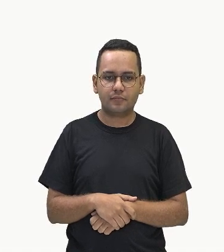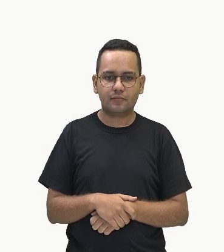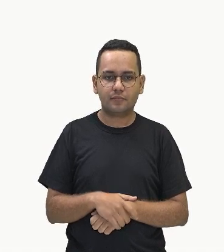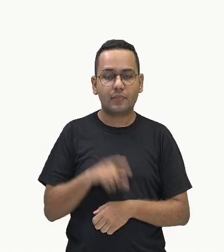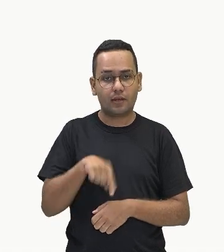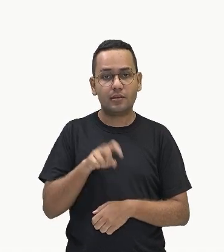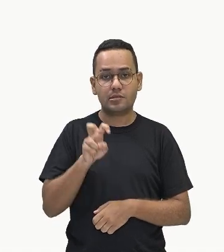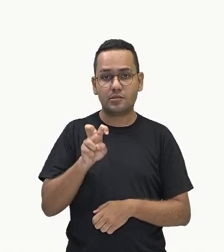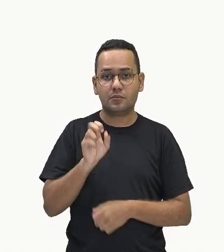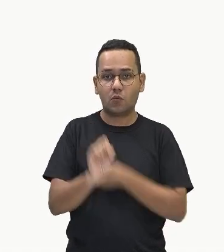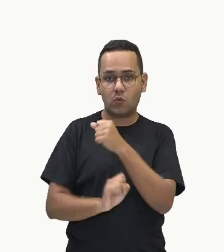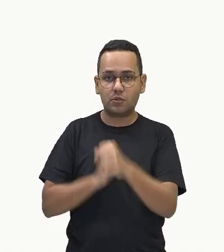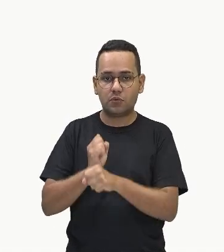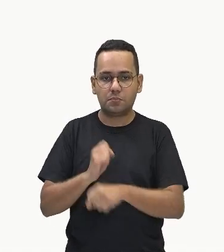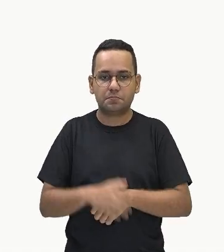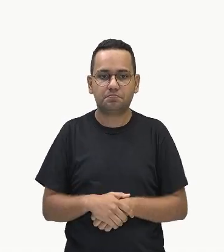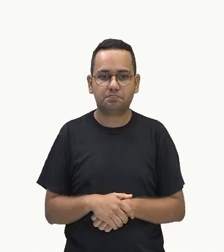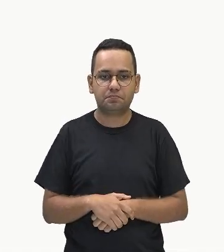anos.